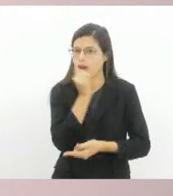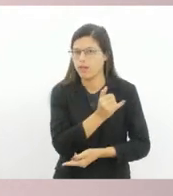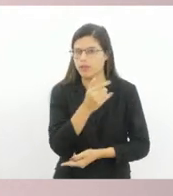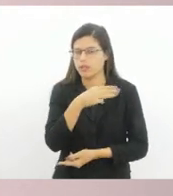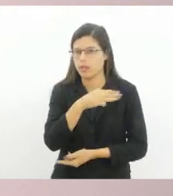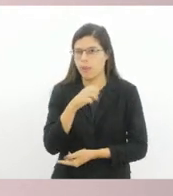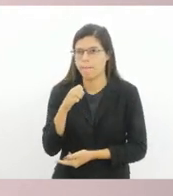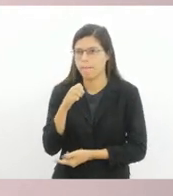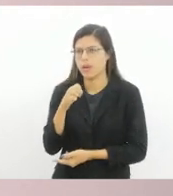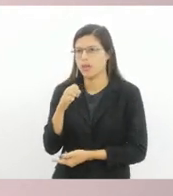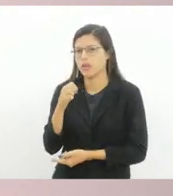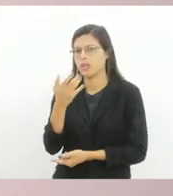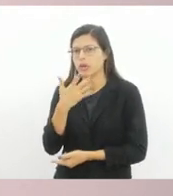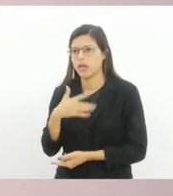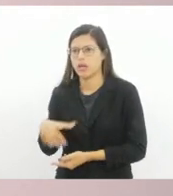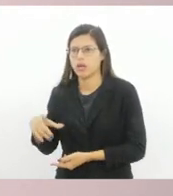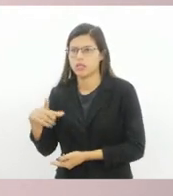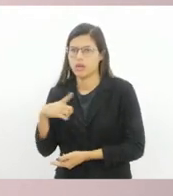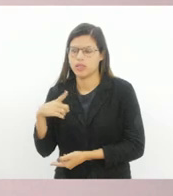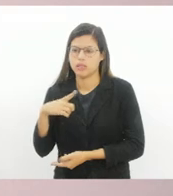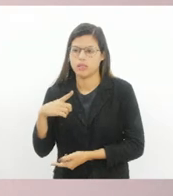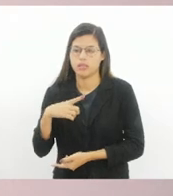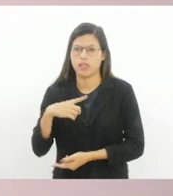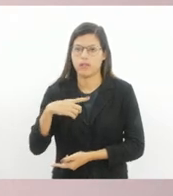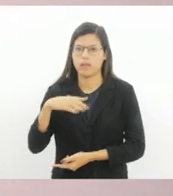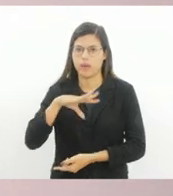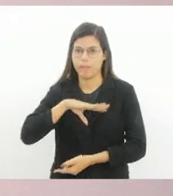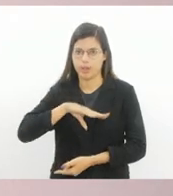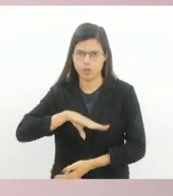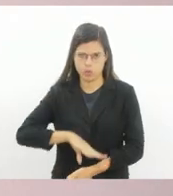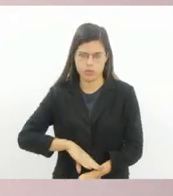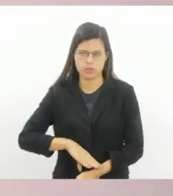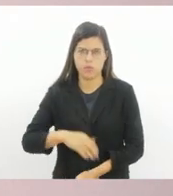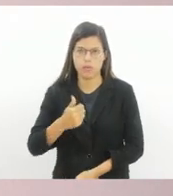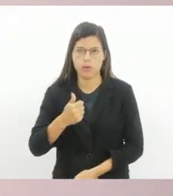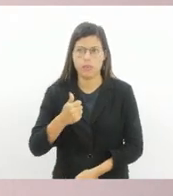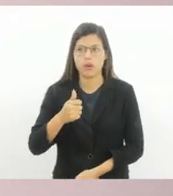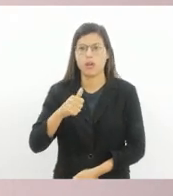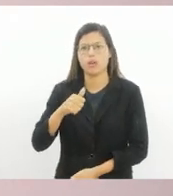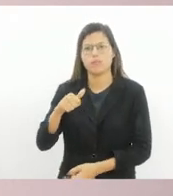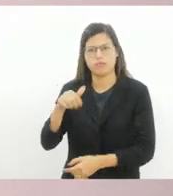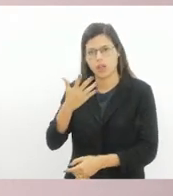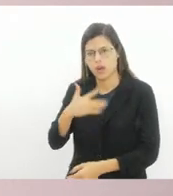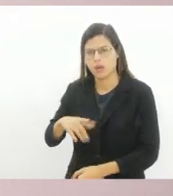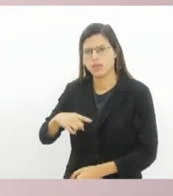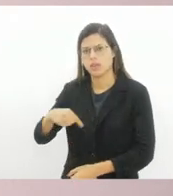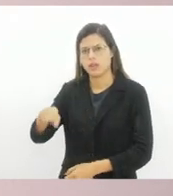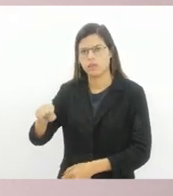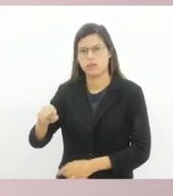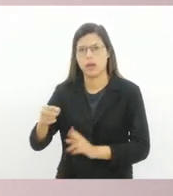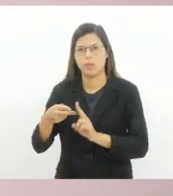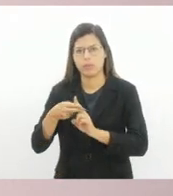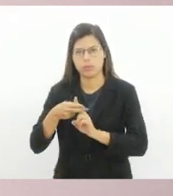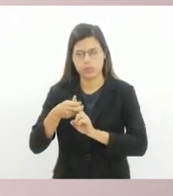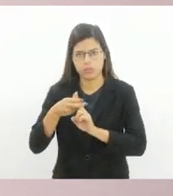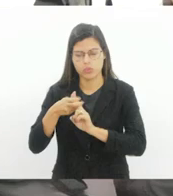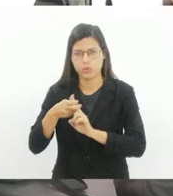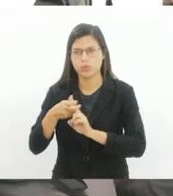tido a primeira menstruação. Essa criança vai para o sistema de saúde, passa no sistema de saúde, examinam essa